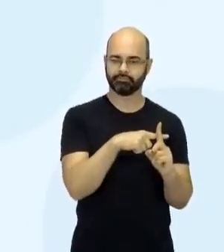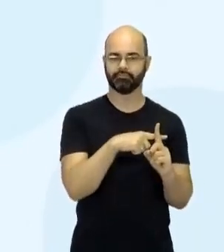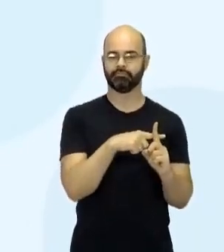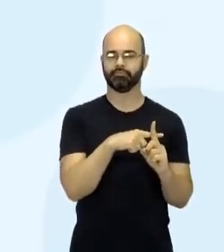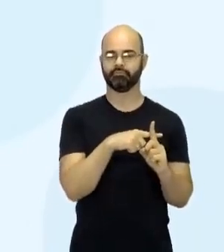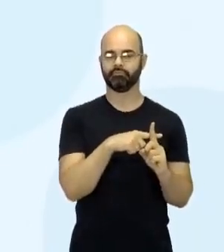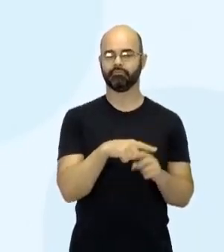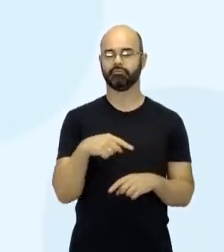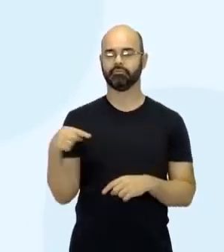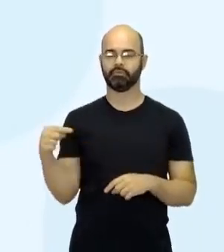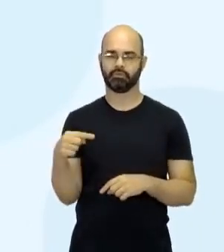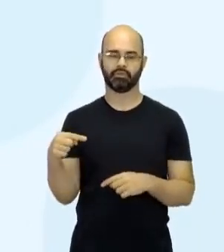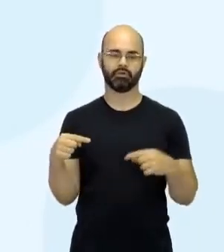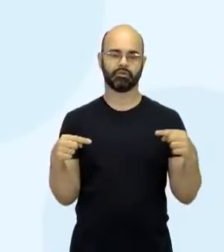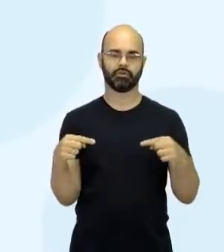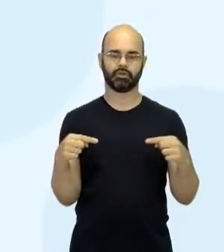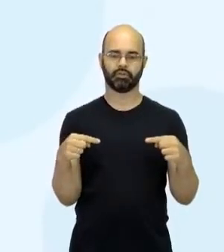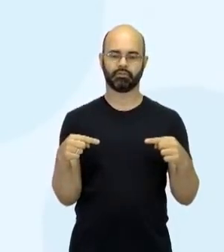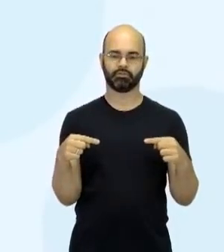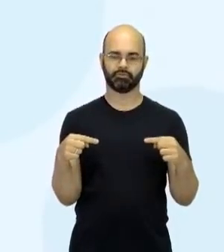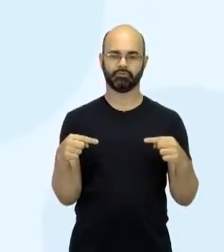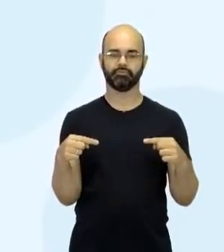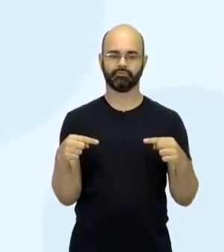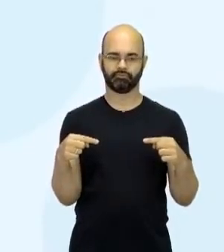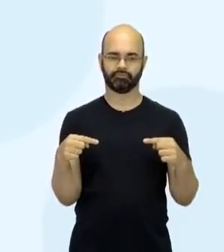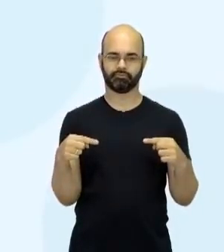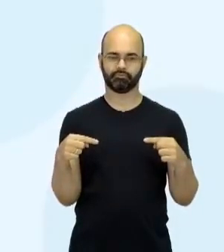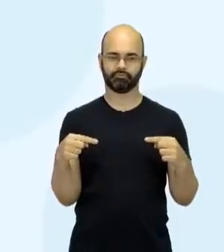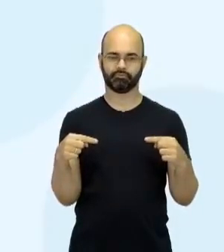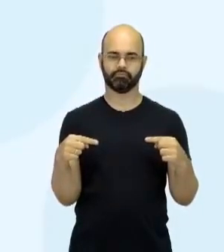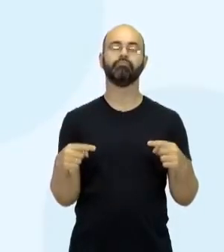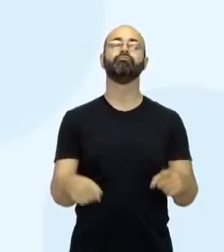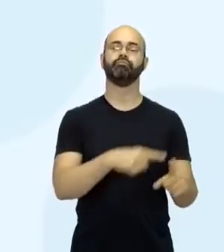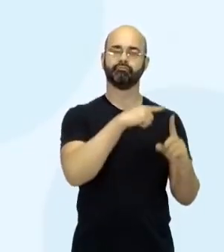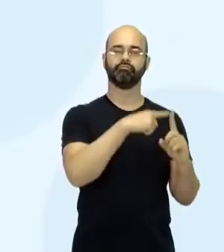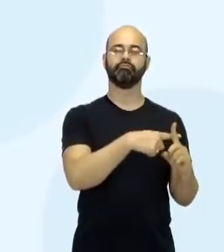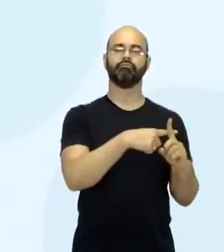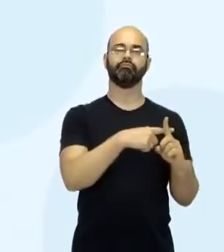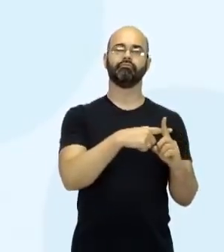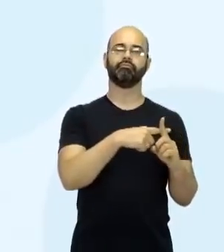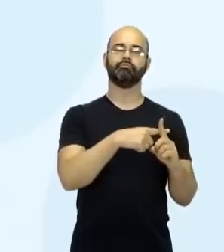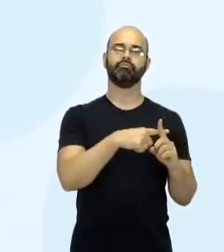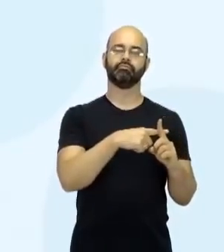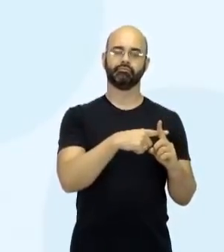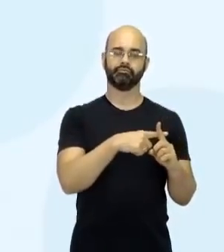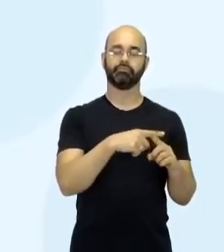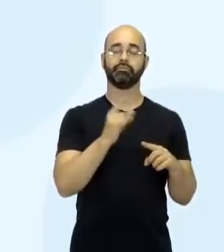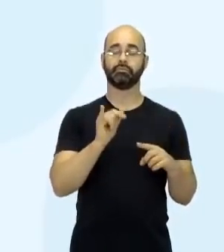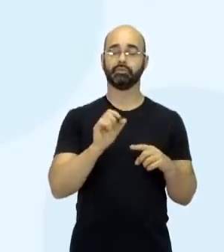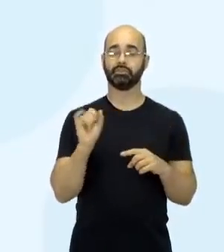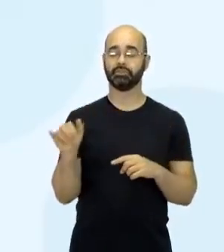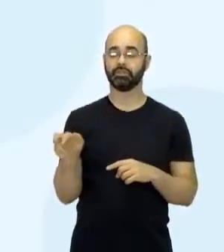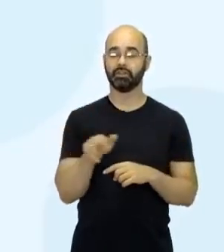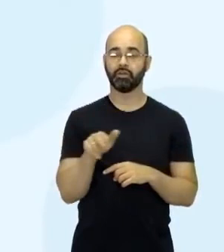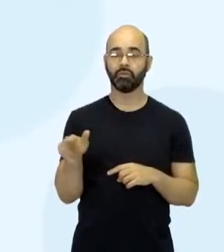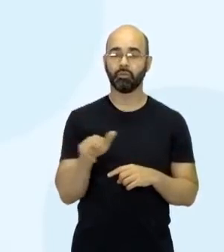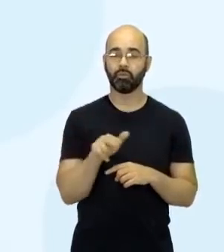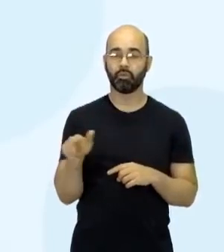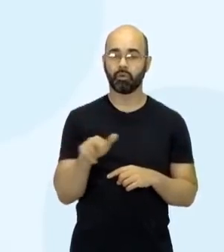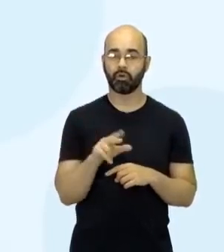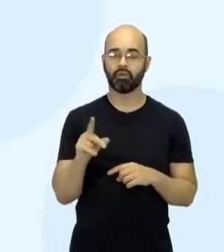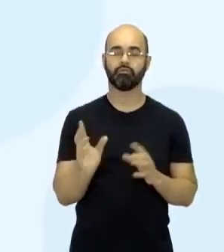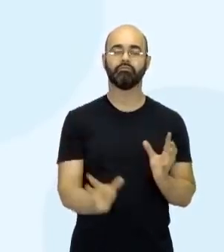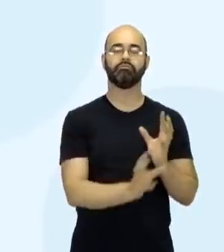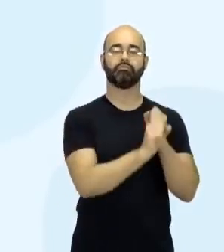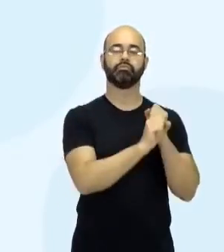Negativo com negativo, ó, tá vendo? Que esses dois aqui, ó, tanto para multiplicação quanto para divisão, tá? Sinais iguais aqui